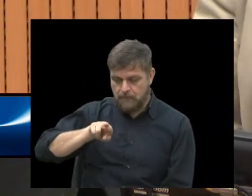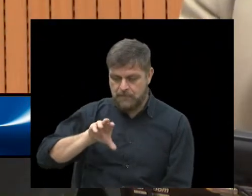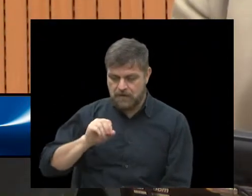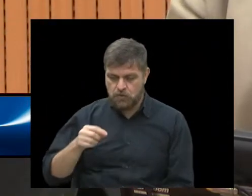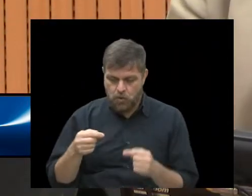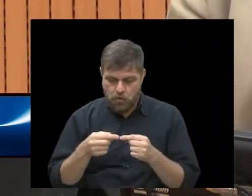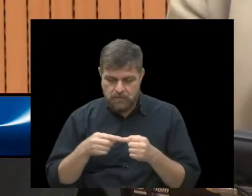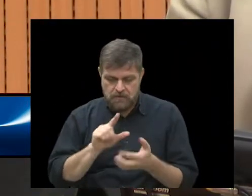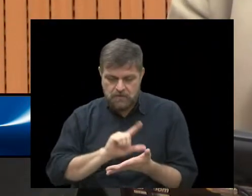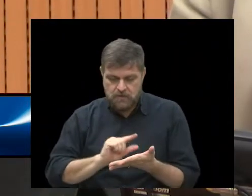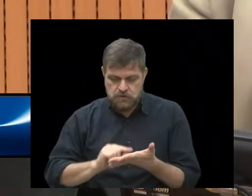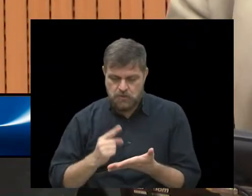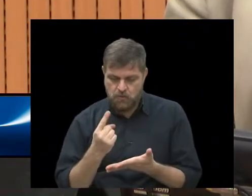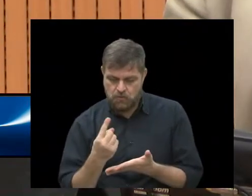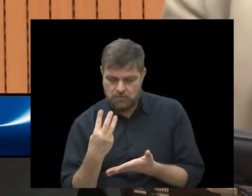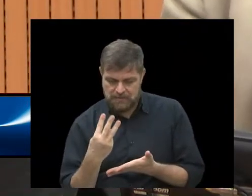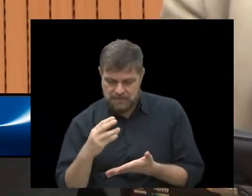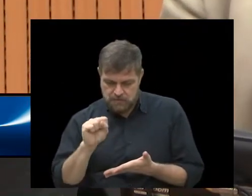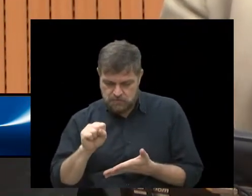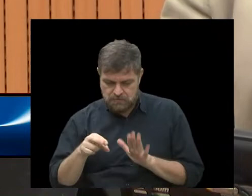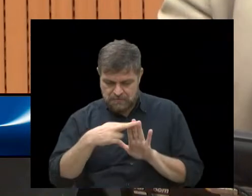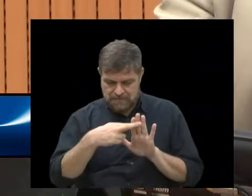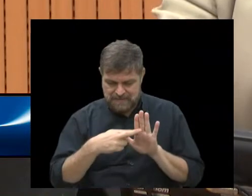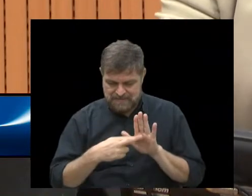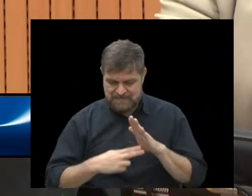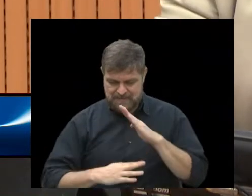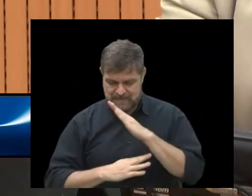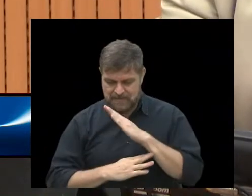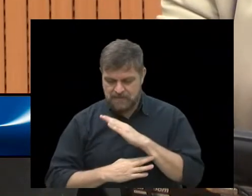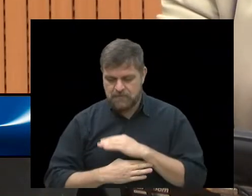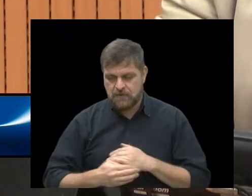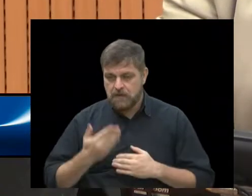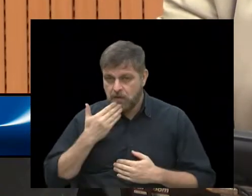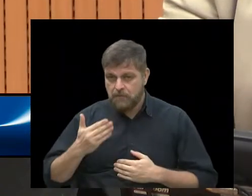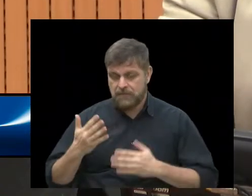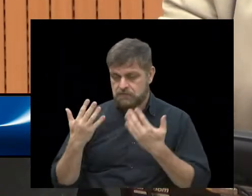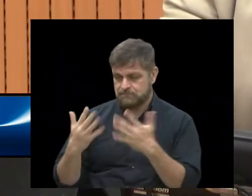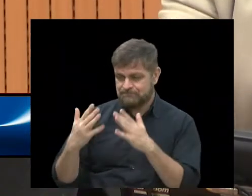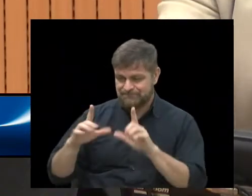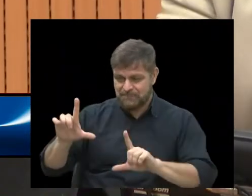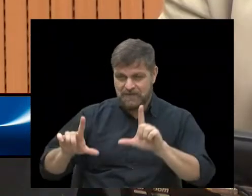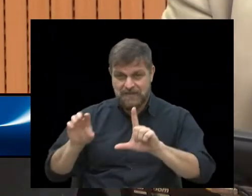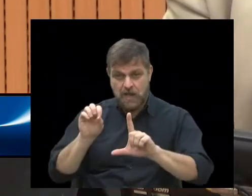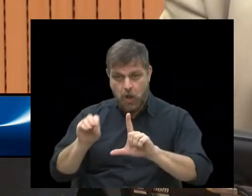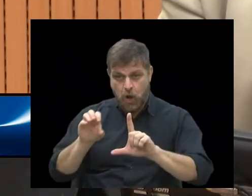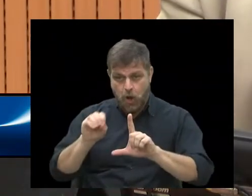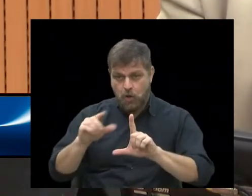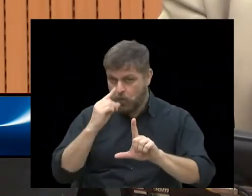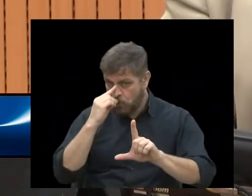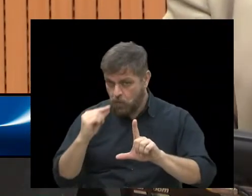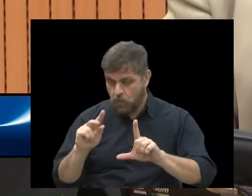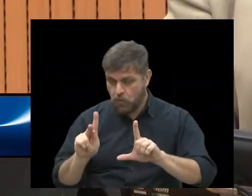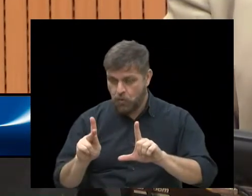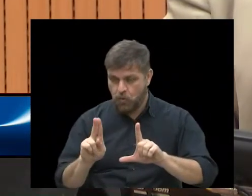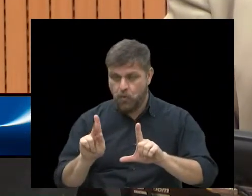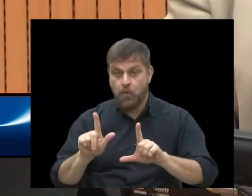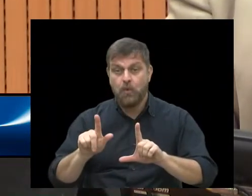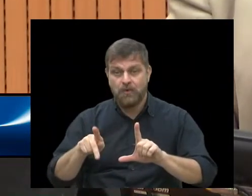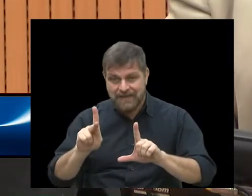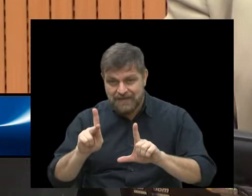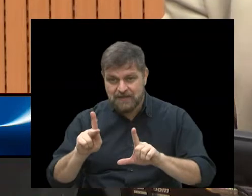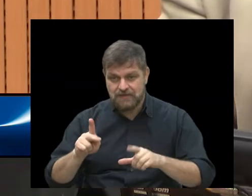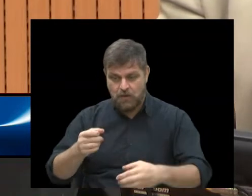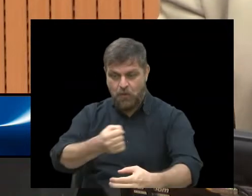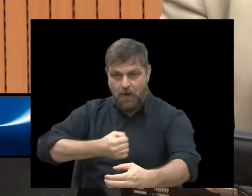artigo 138 do Regimento Interno, requeiro votos de aplauso para o programa de TV Caldeirão do Huck, pela apresentação do